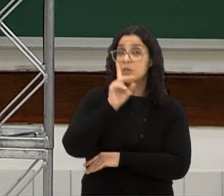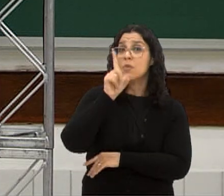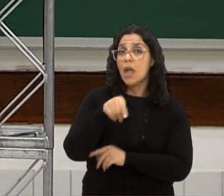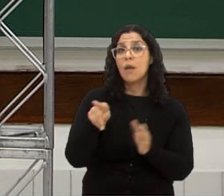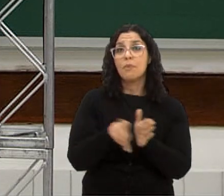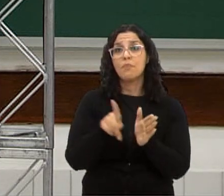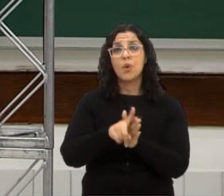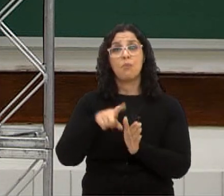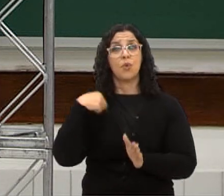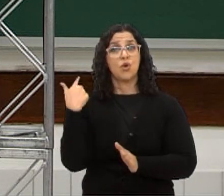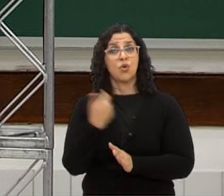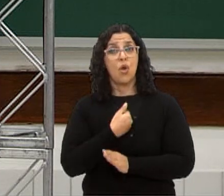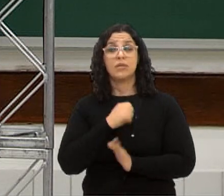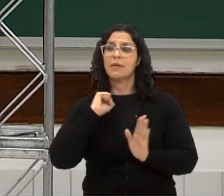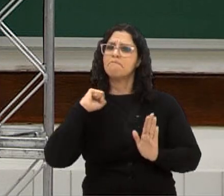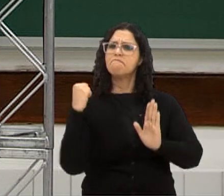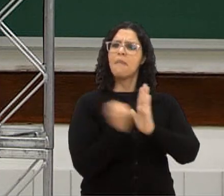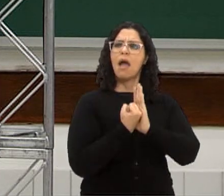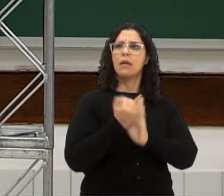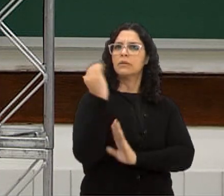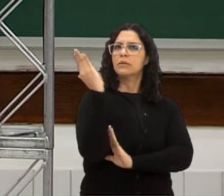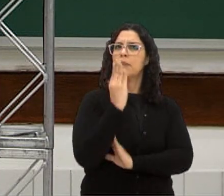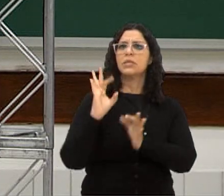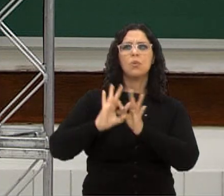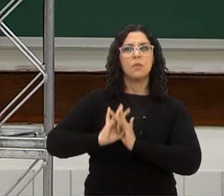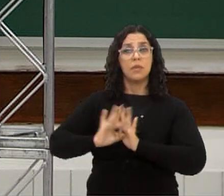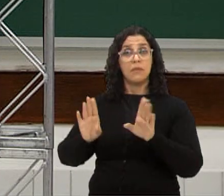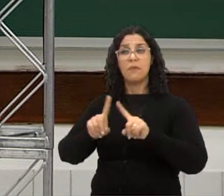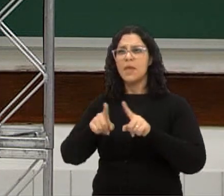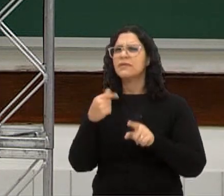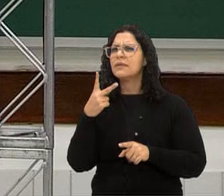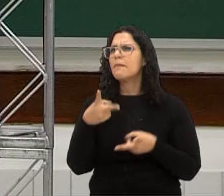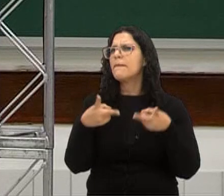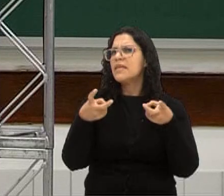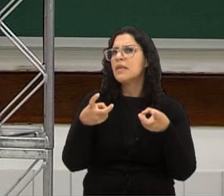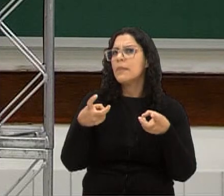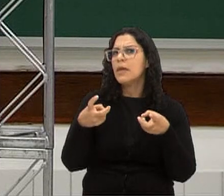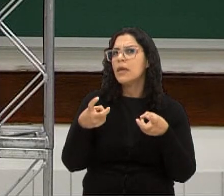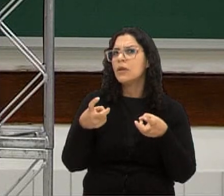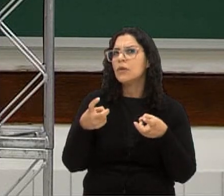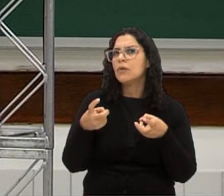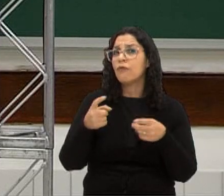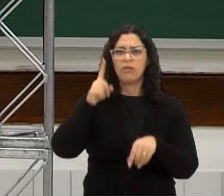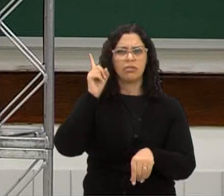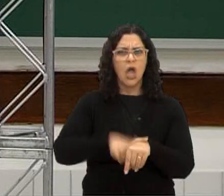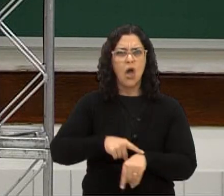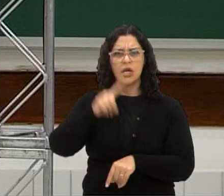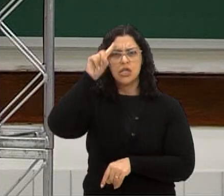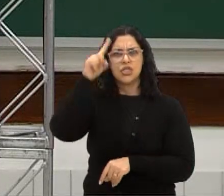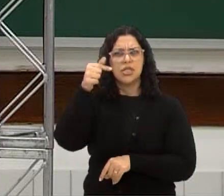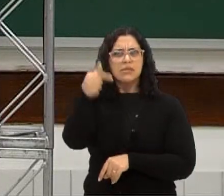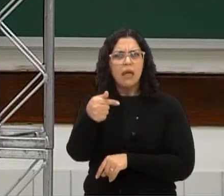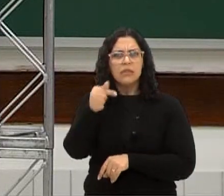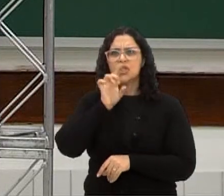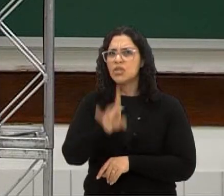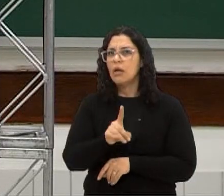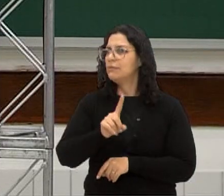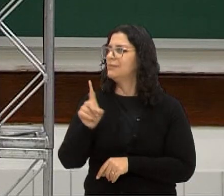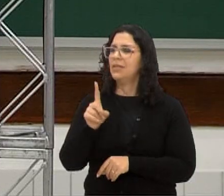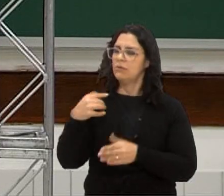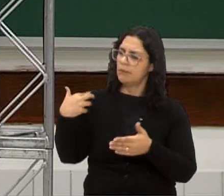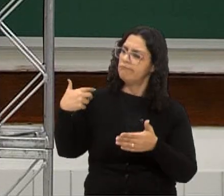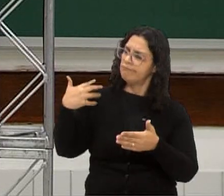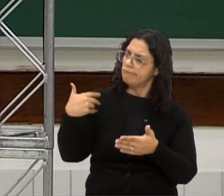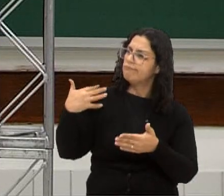da independência do Brasil. Porém, vocês já estão percebendo que essa independência não aconteceu toda ela em 7